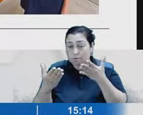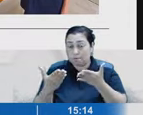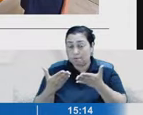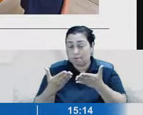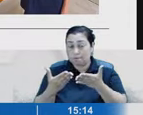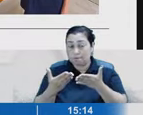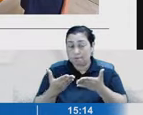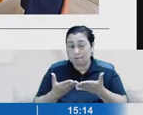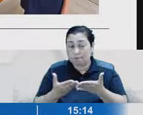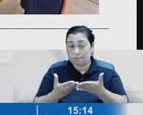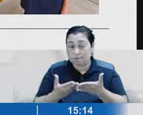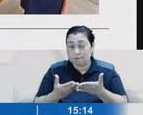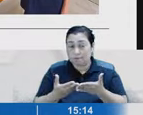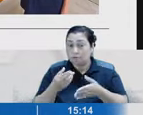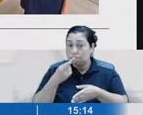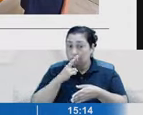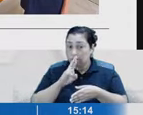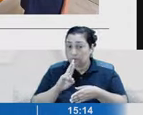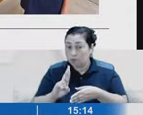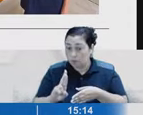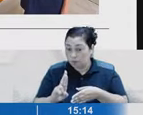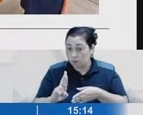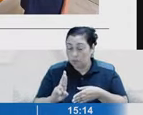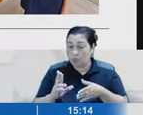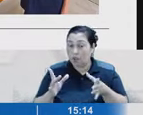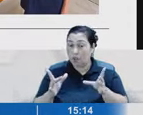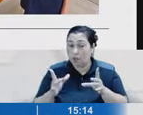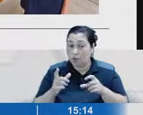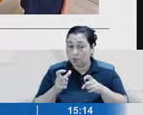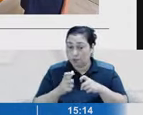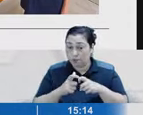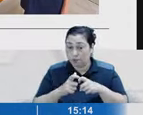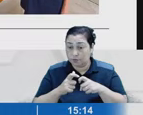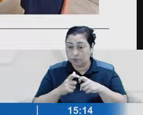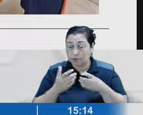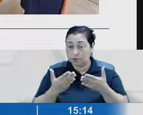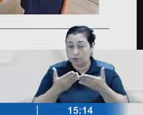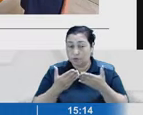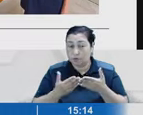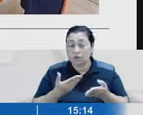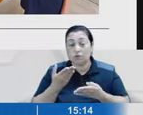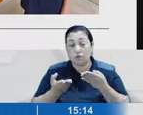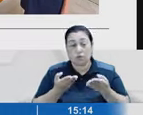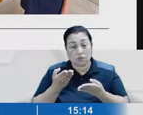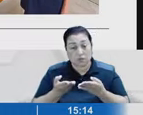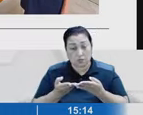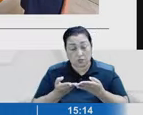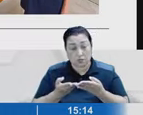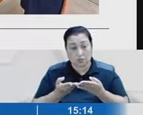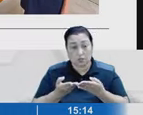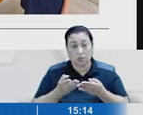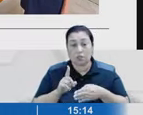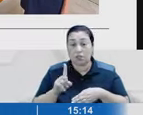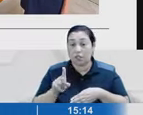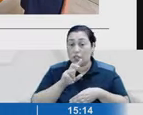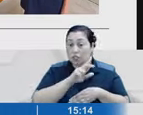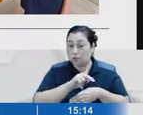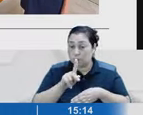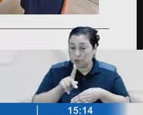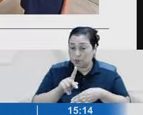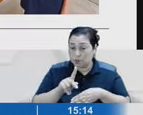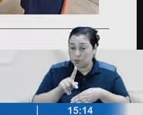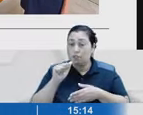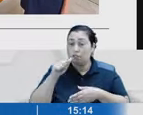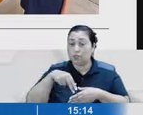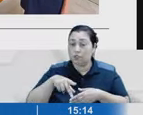responde, ele tem o que a gente chama de uma resposta clínica completa a esse tratamento. Olha, a professora Angelita já